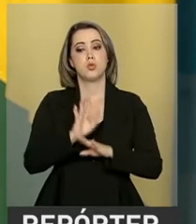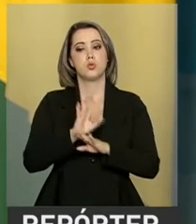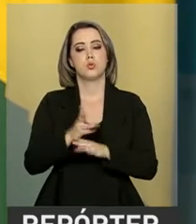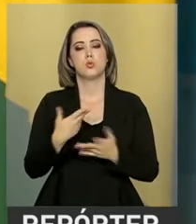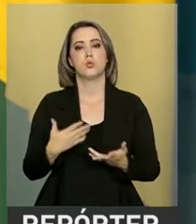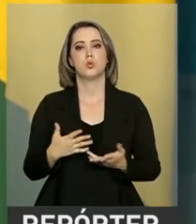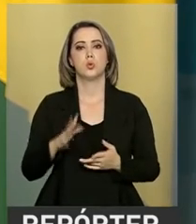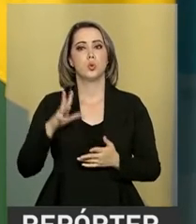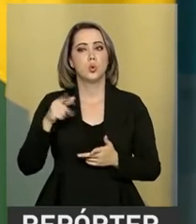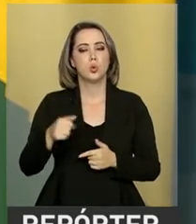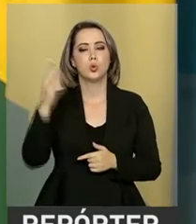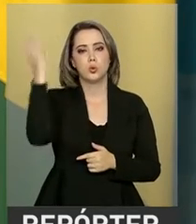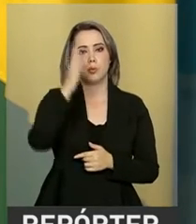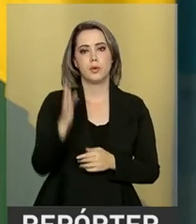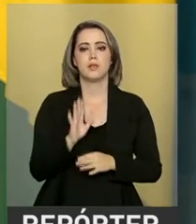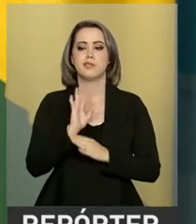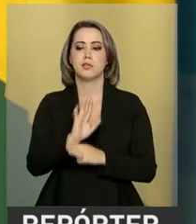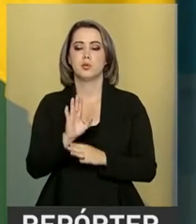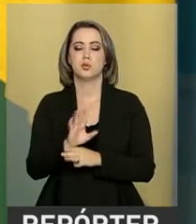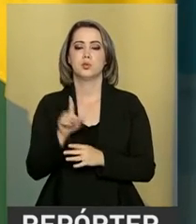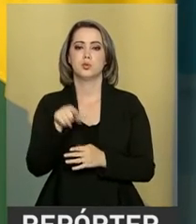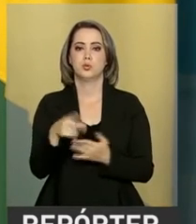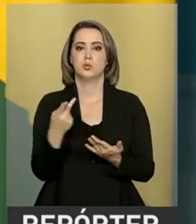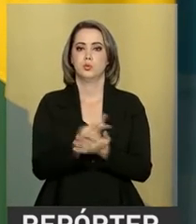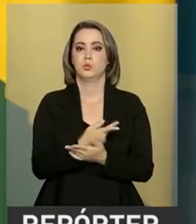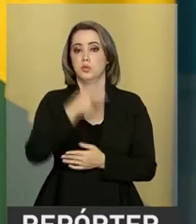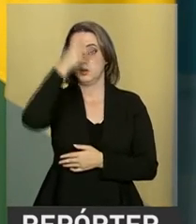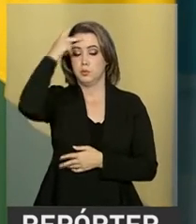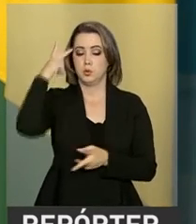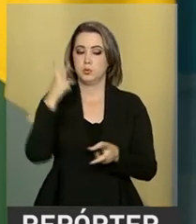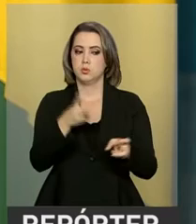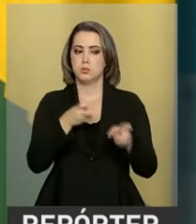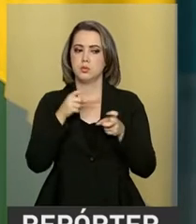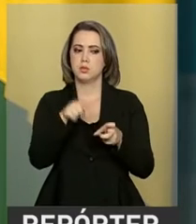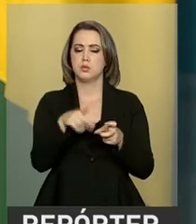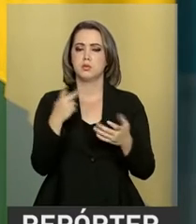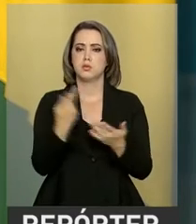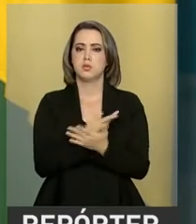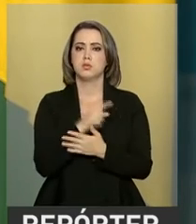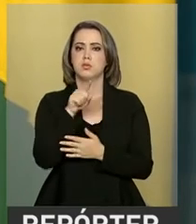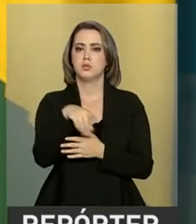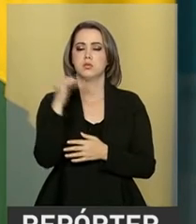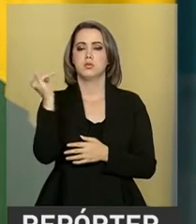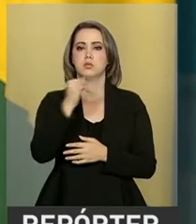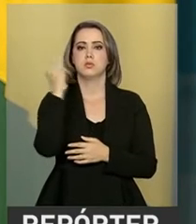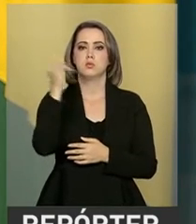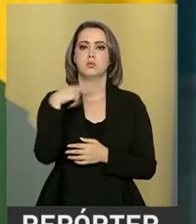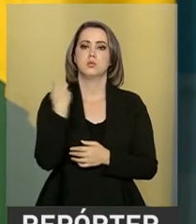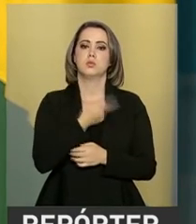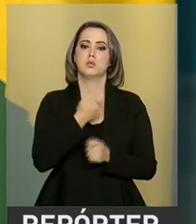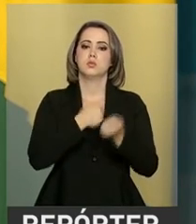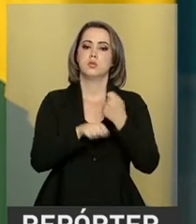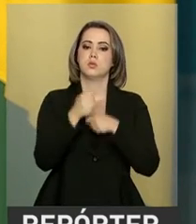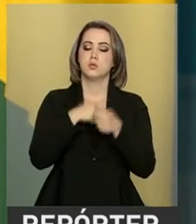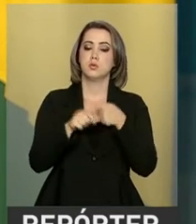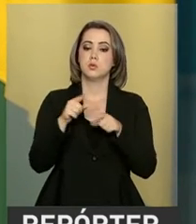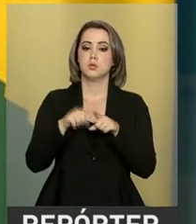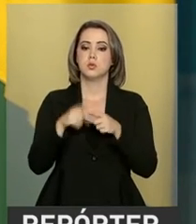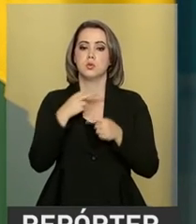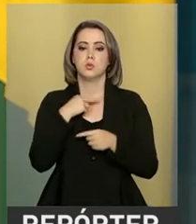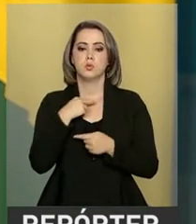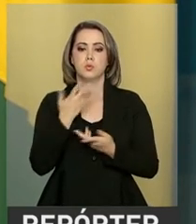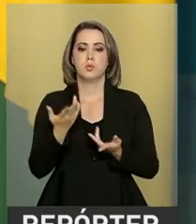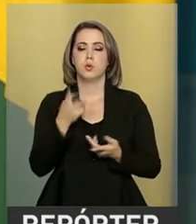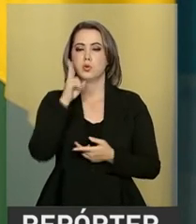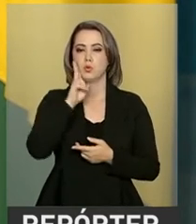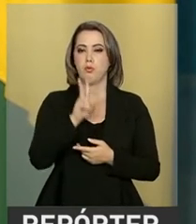todo colaborou para esse fato que as pessoas percebem que este é um dos fatores fundamentais para a nossa economia e que não pode ver